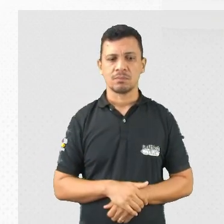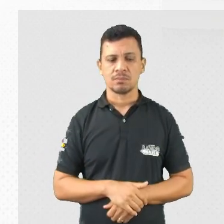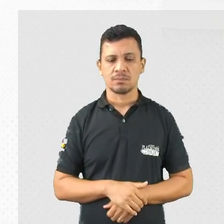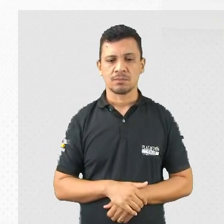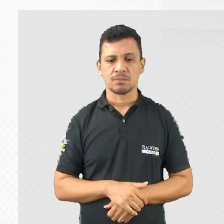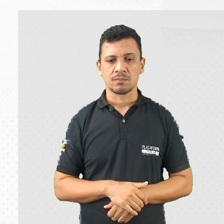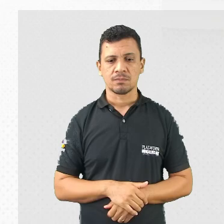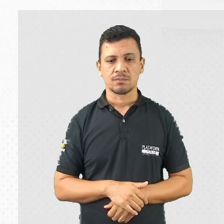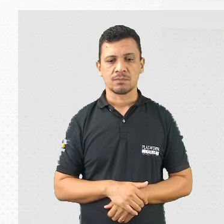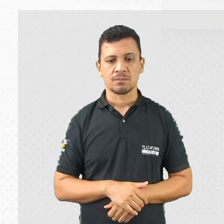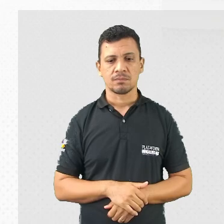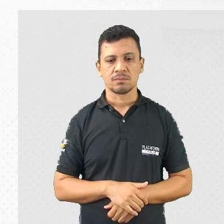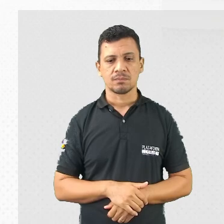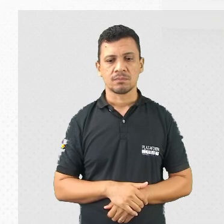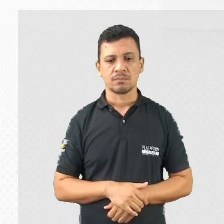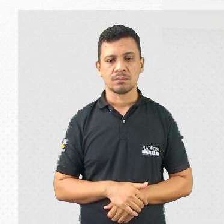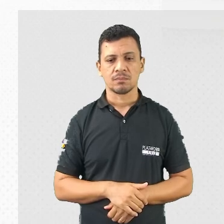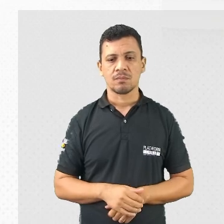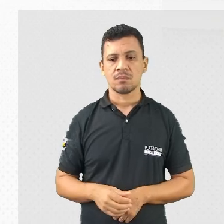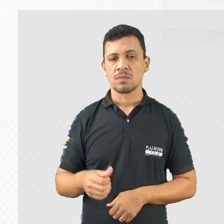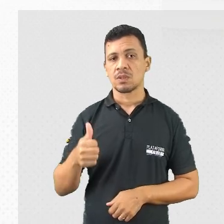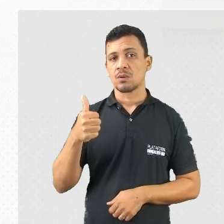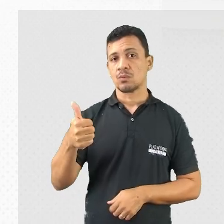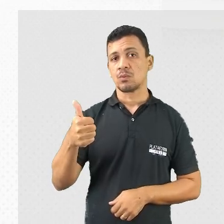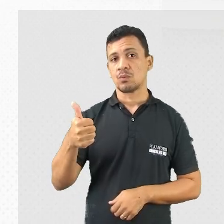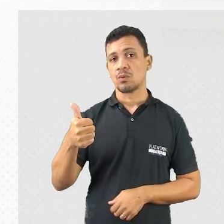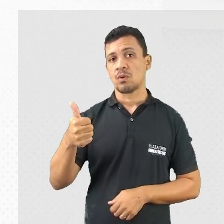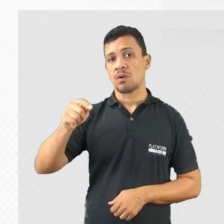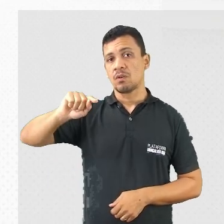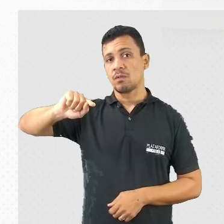Tá? Então, isso aqui vai dar aproximadamente 1,79.